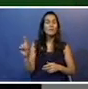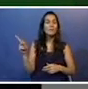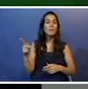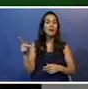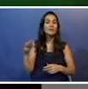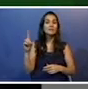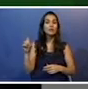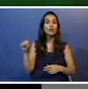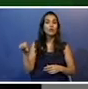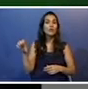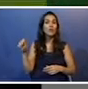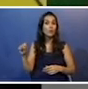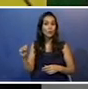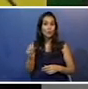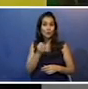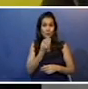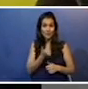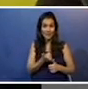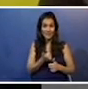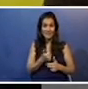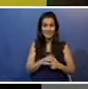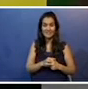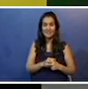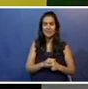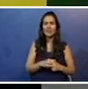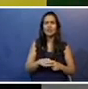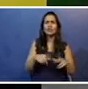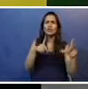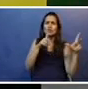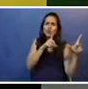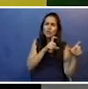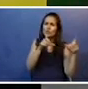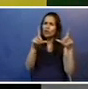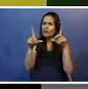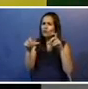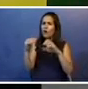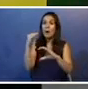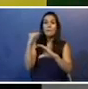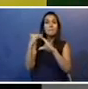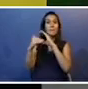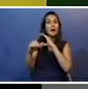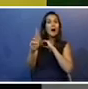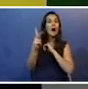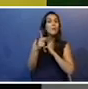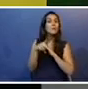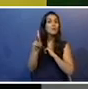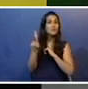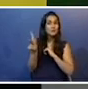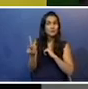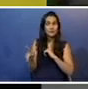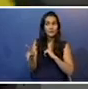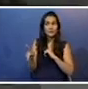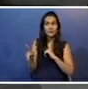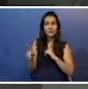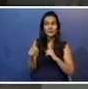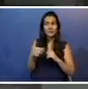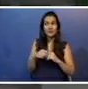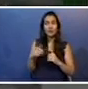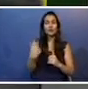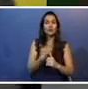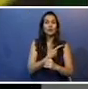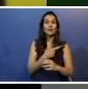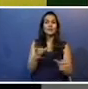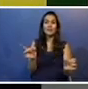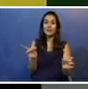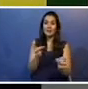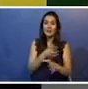página 198. Tirem as fotos, mandem para sua professora e nós chegamos ao